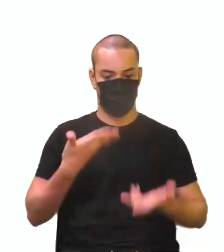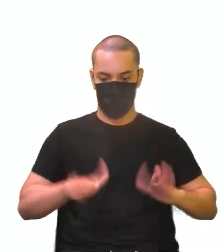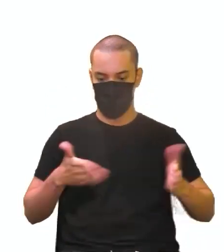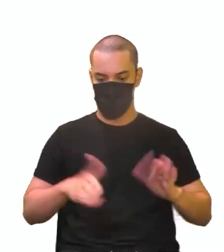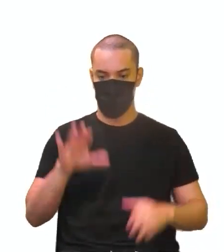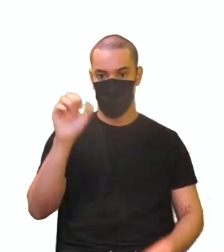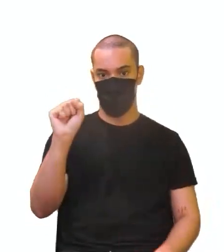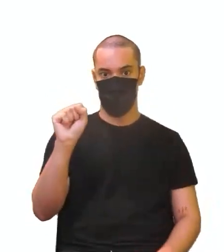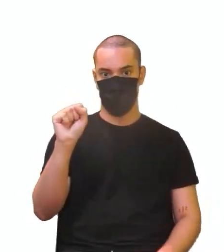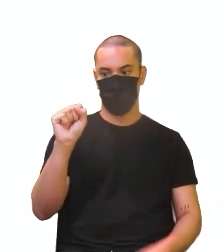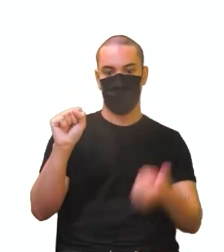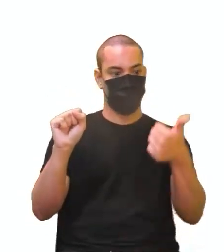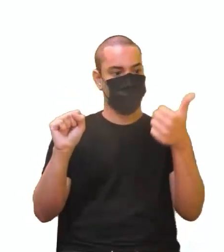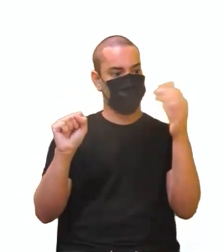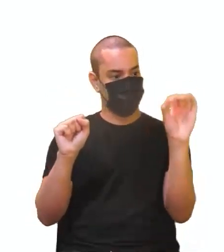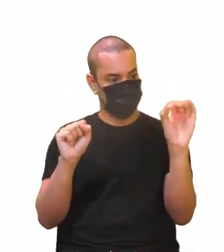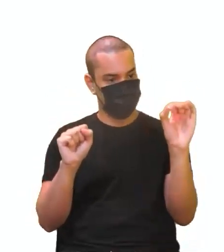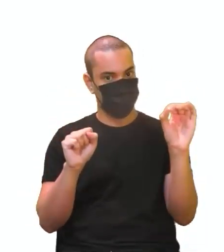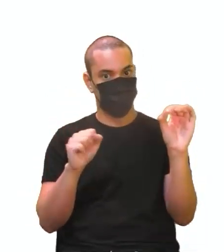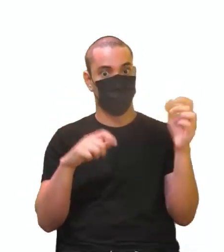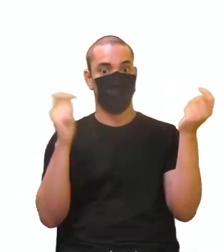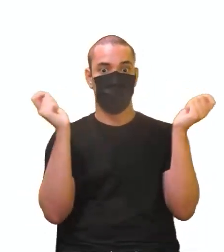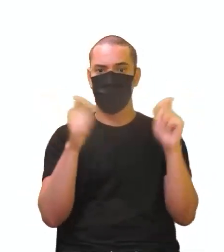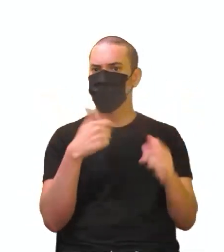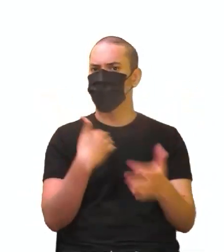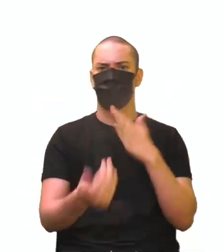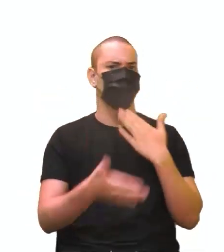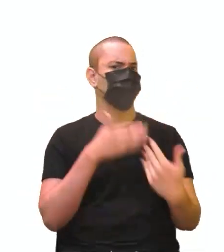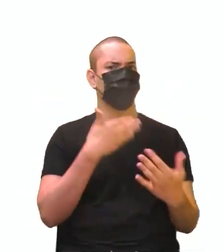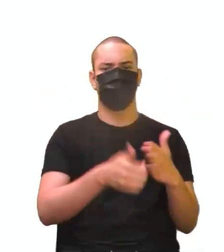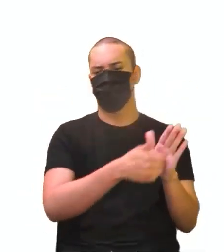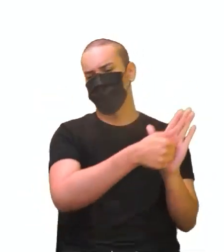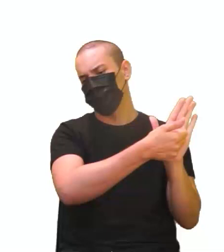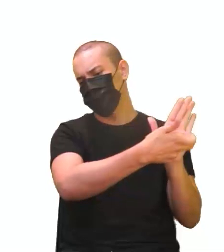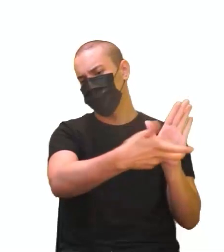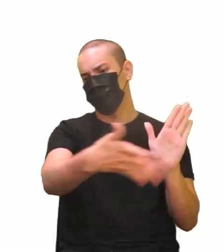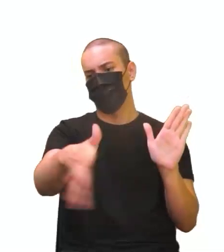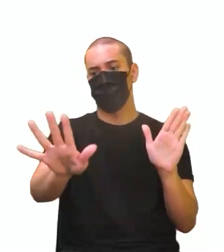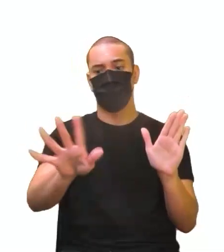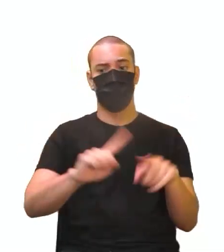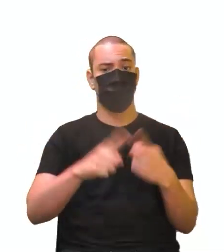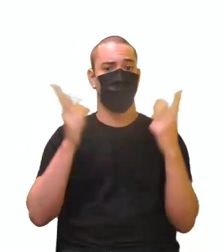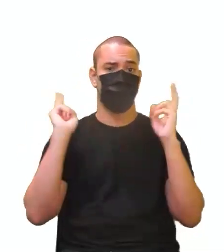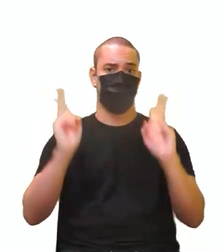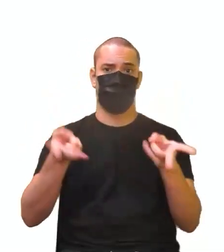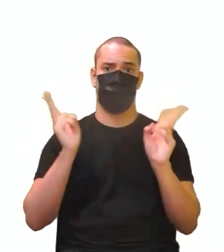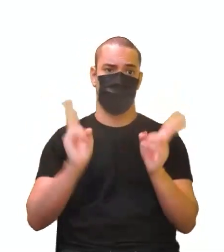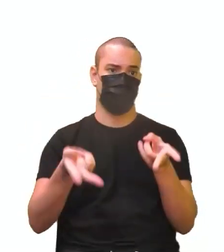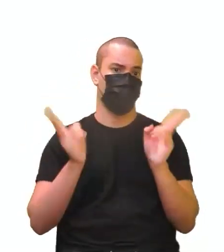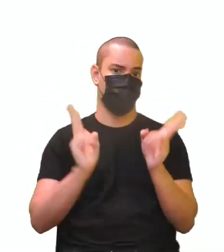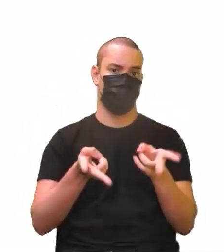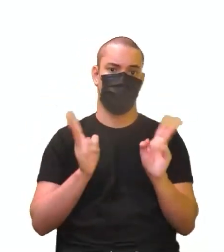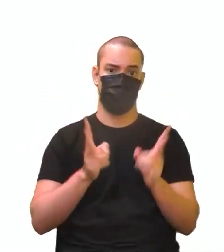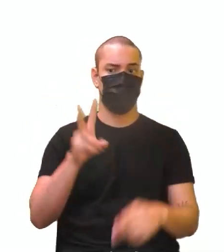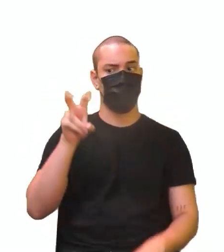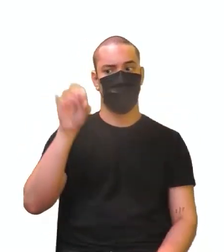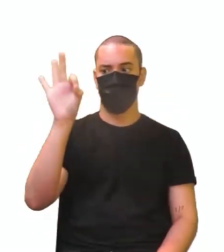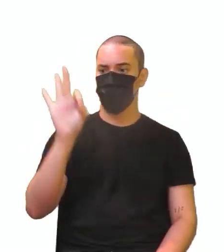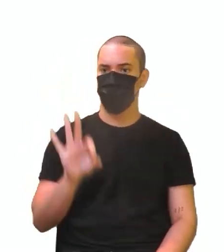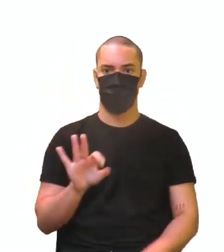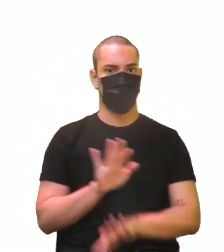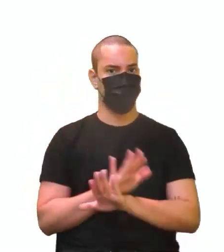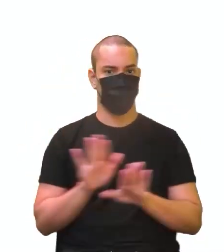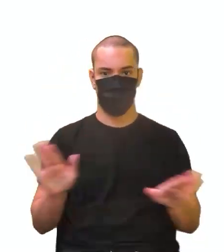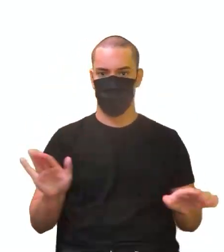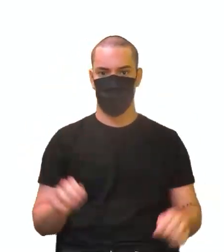A probabilidade de o 10º pode ser 1/1000. Vai ser a mesma. Quanto?